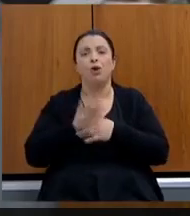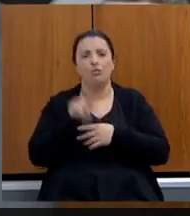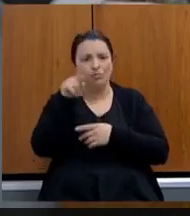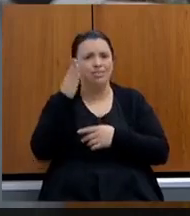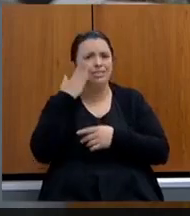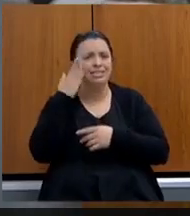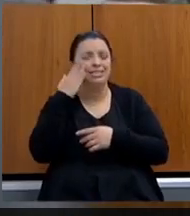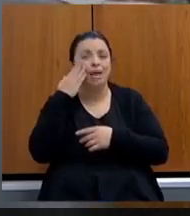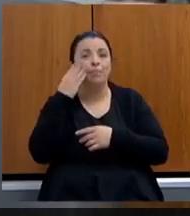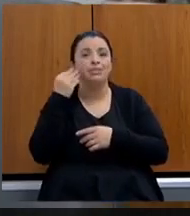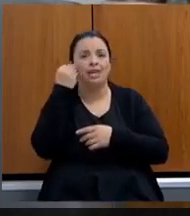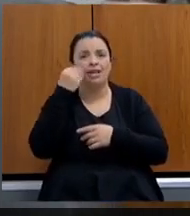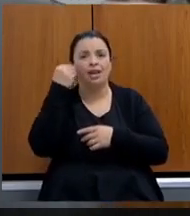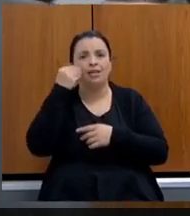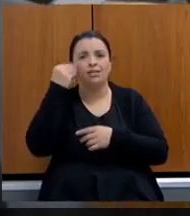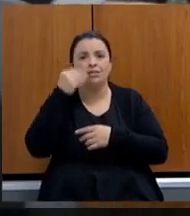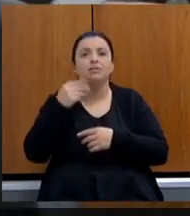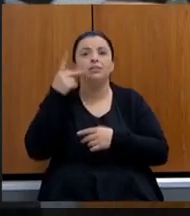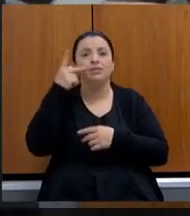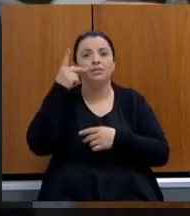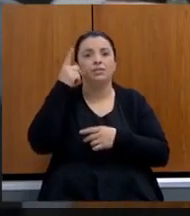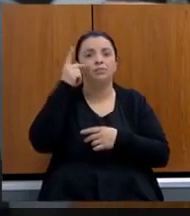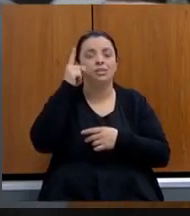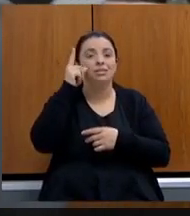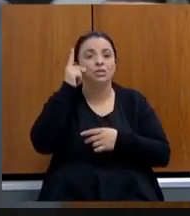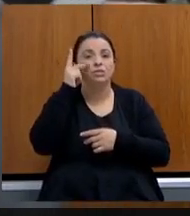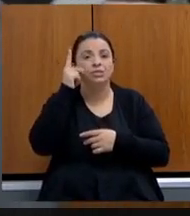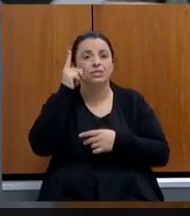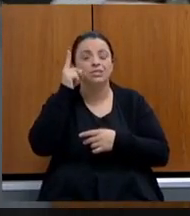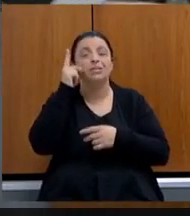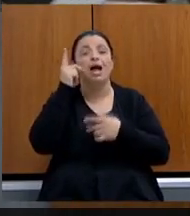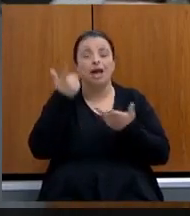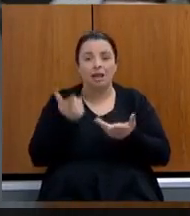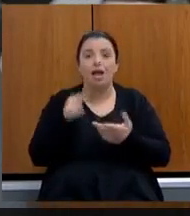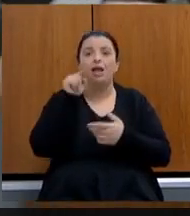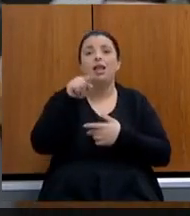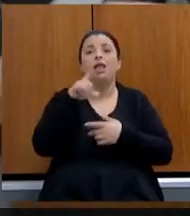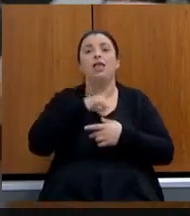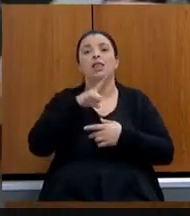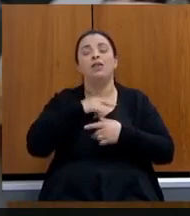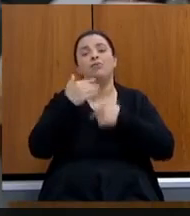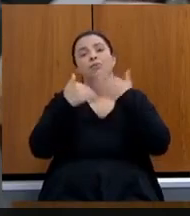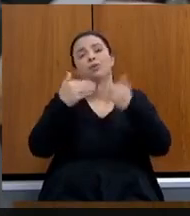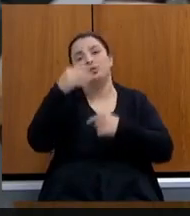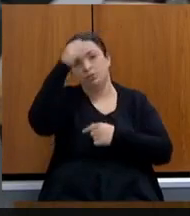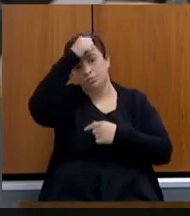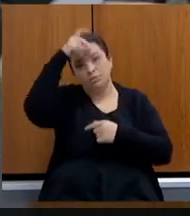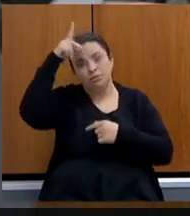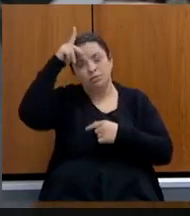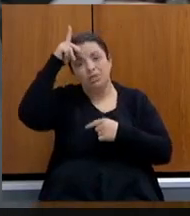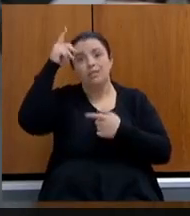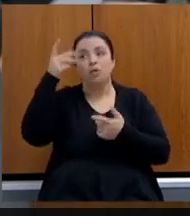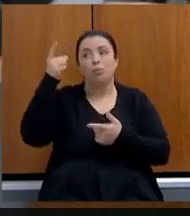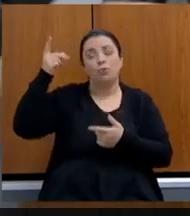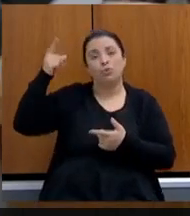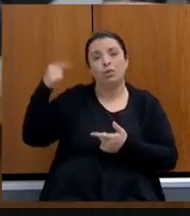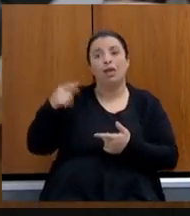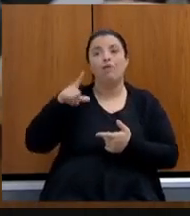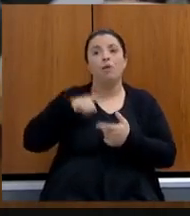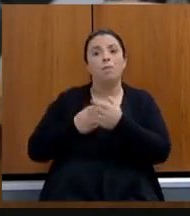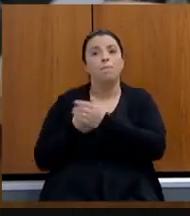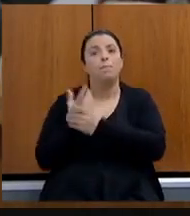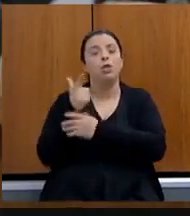conseguiu concluir o seu processo de municipalização há muito tempo implantou um robusto